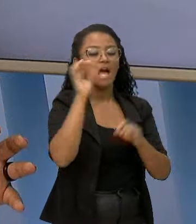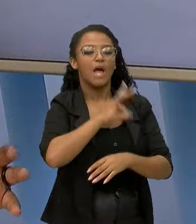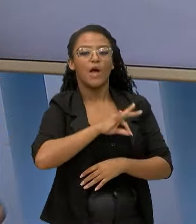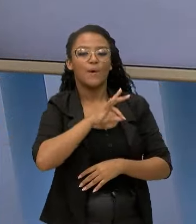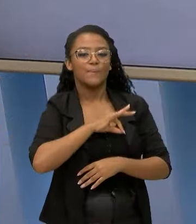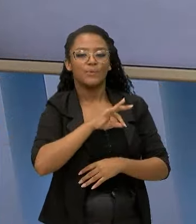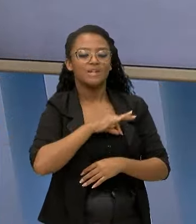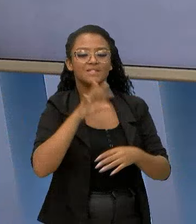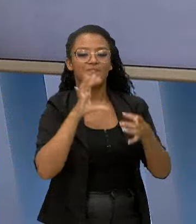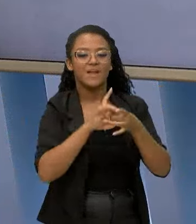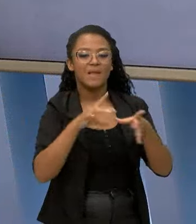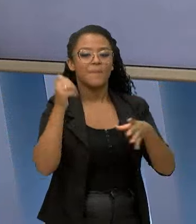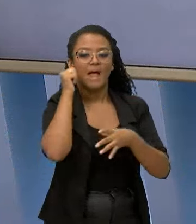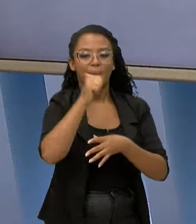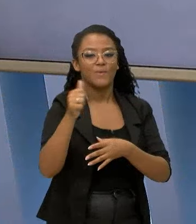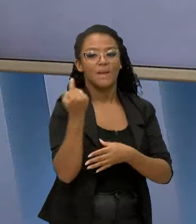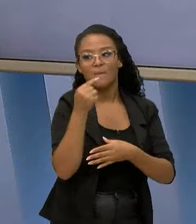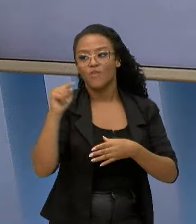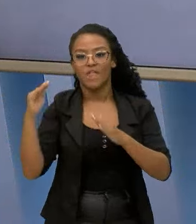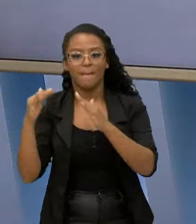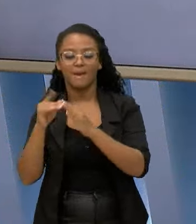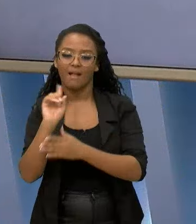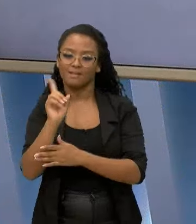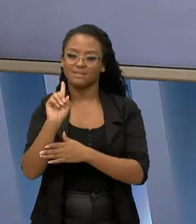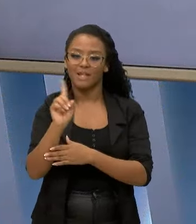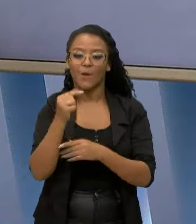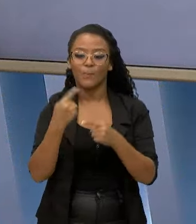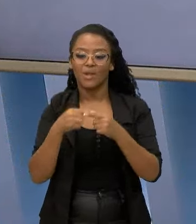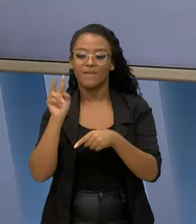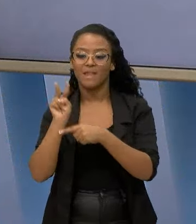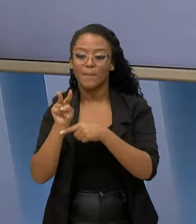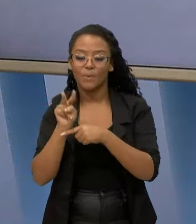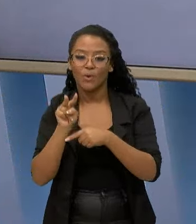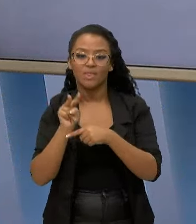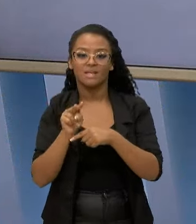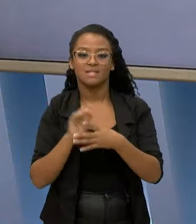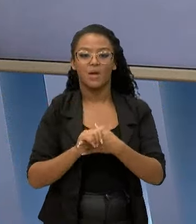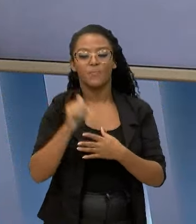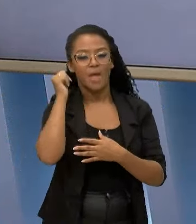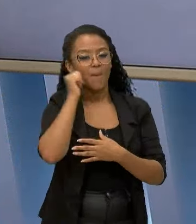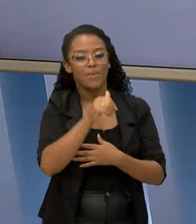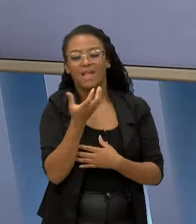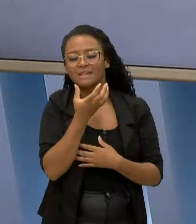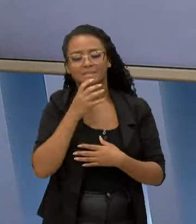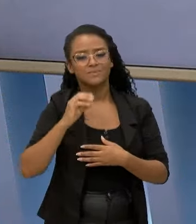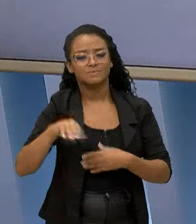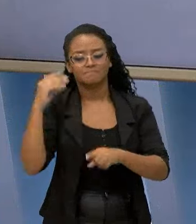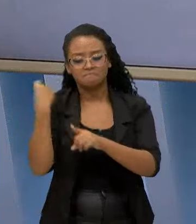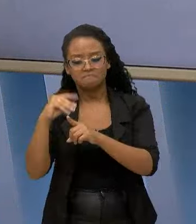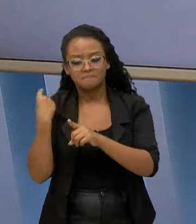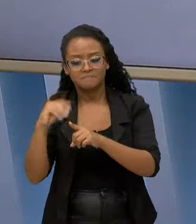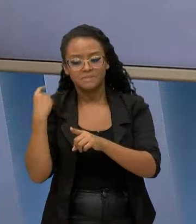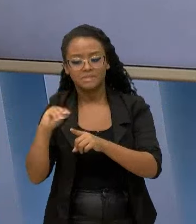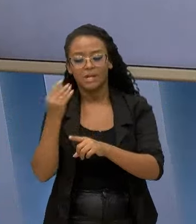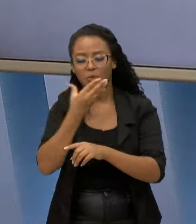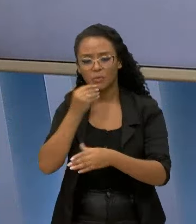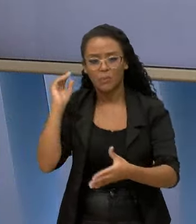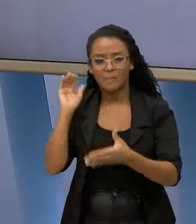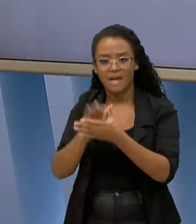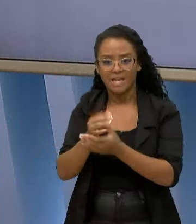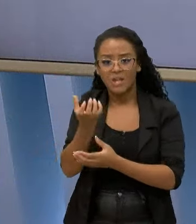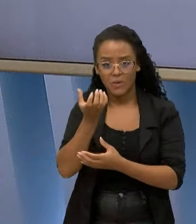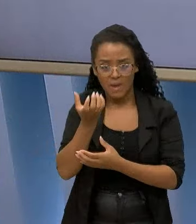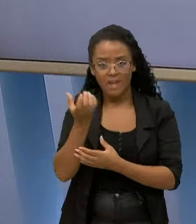jeito. Nós temos que ter um aluguel social. A mulher que não quer mais apanhar do marido e quer sair de casa vai contar com a ajuda